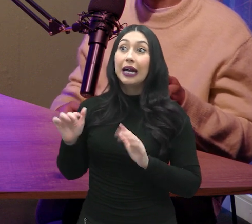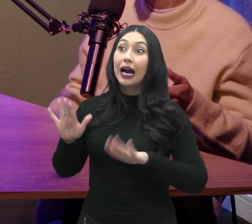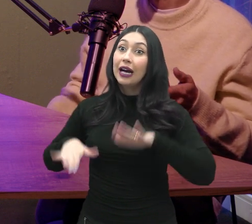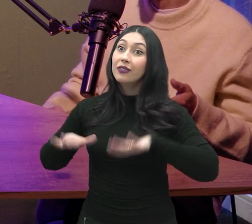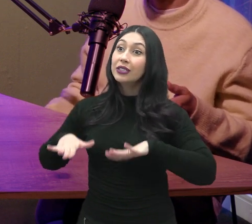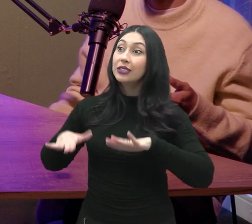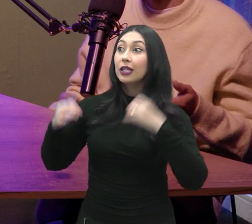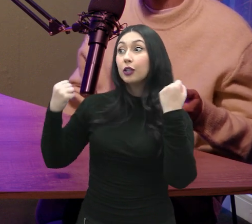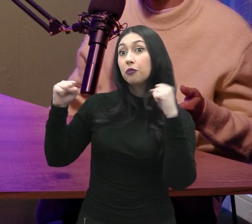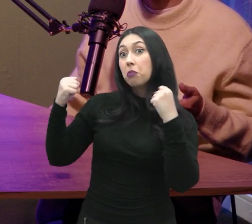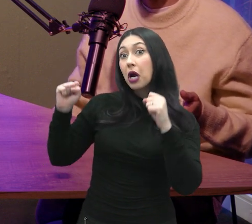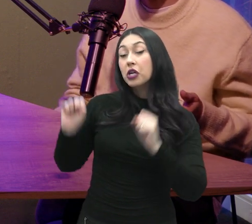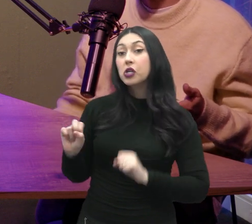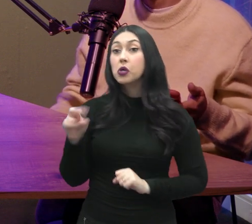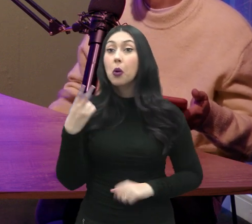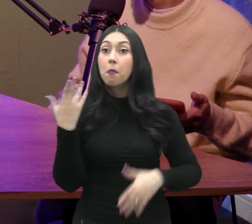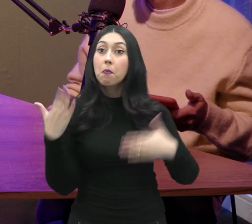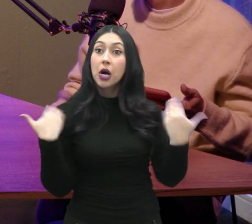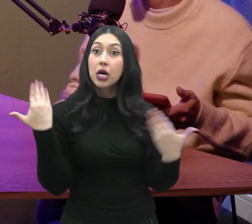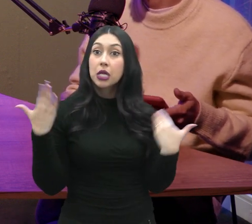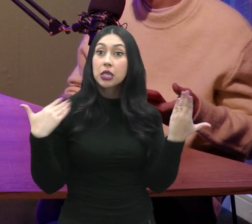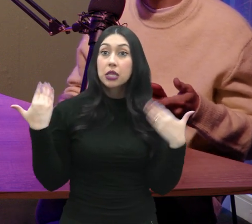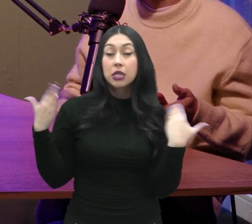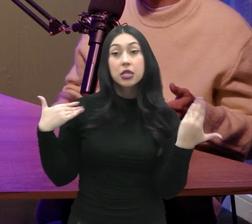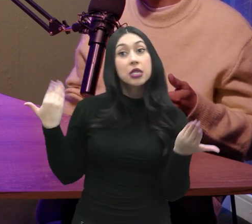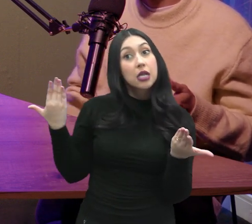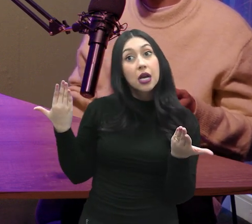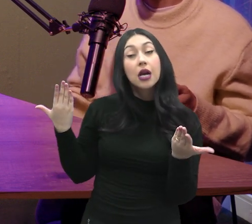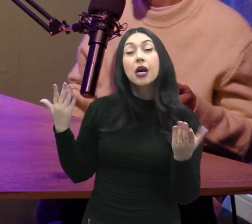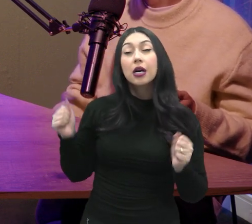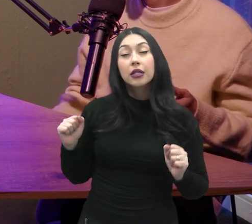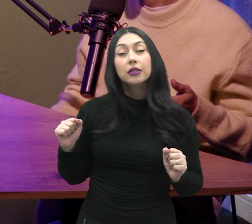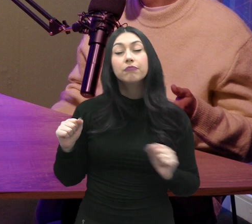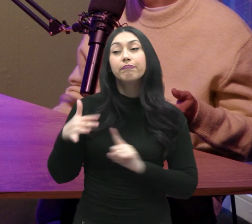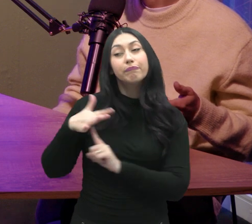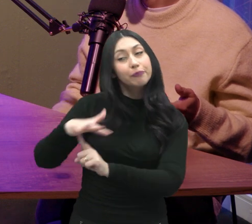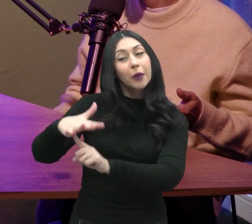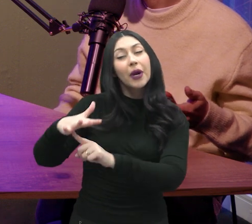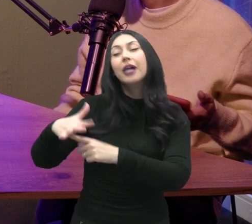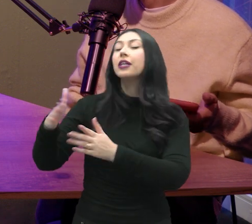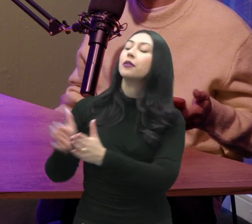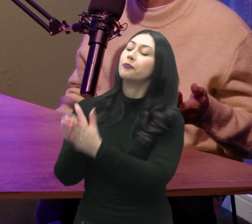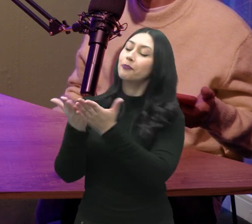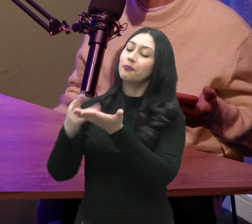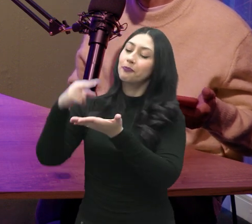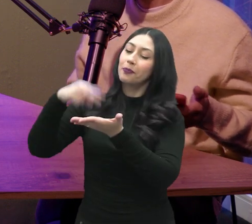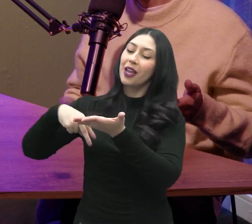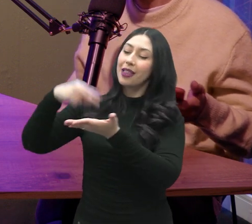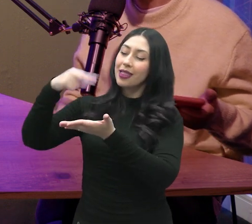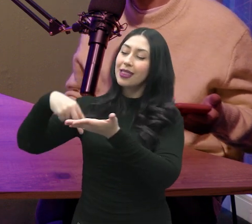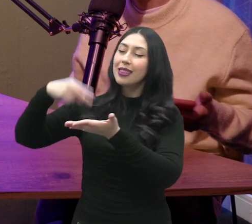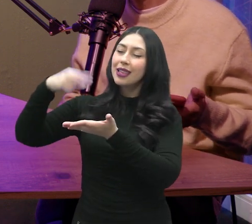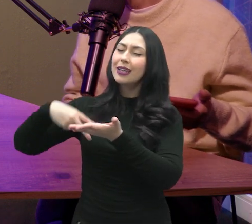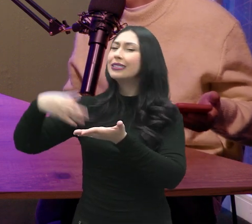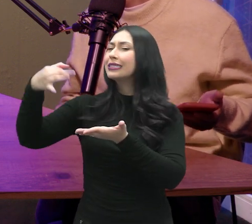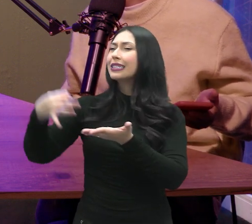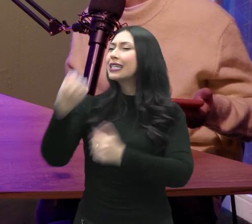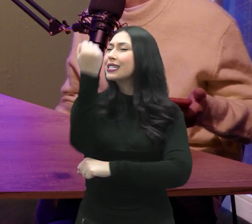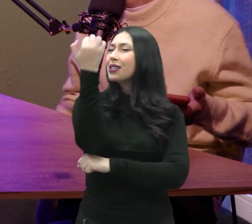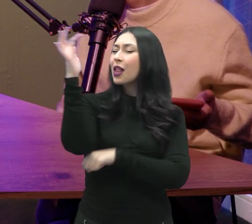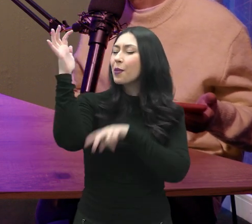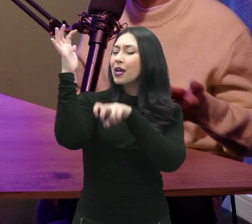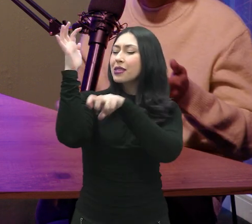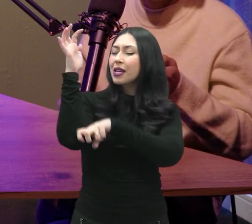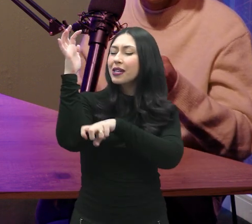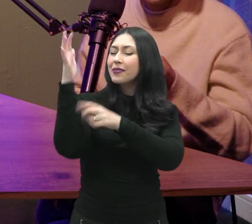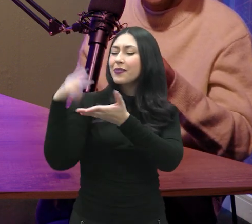praticando as atividades, como a Tami falou, ela gosta de ir ao parque, dar uma passeadinha por ali, parar, ler um livro. Tenho certeza que ela também lê um livro debaixo de um pé